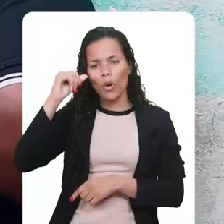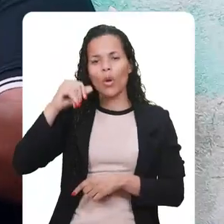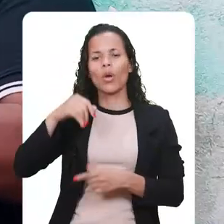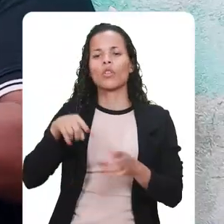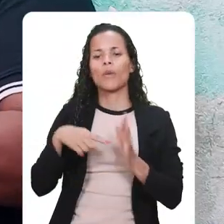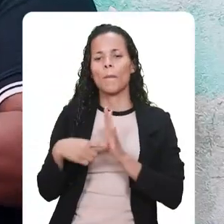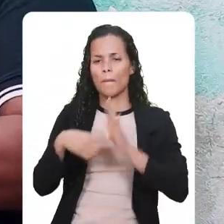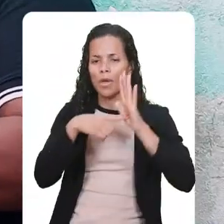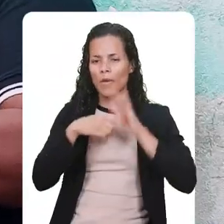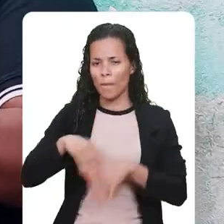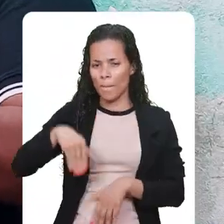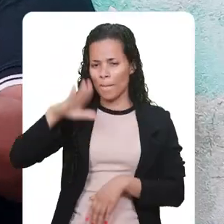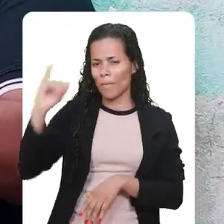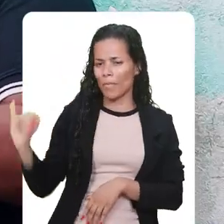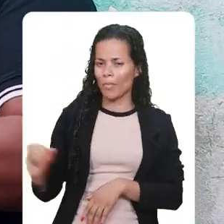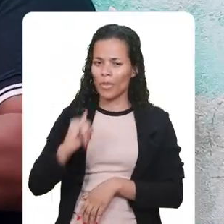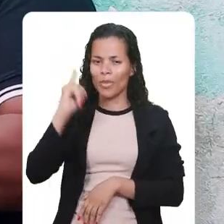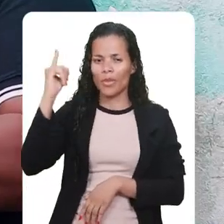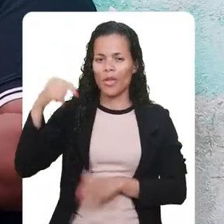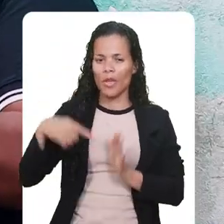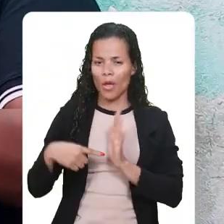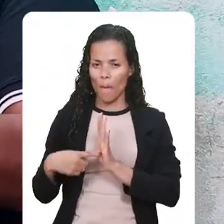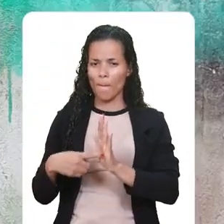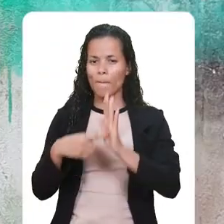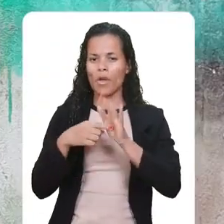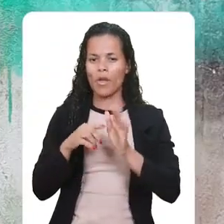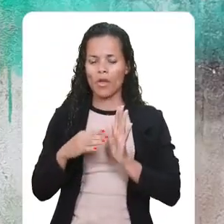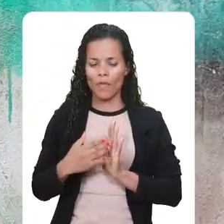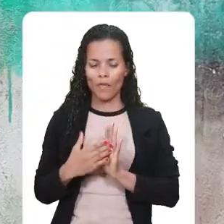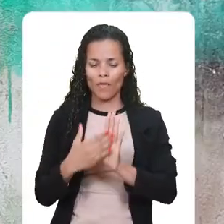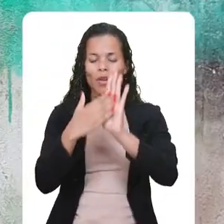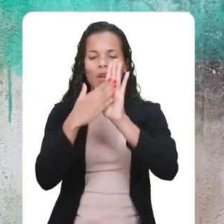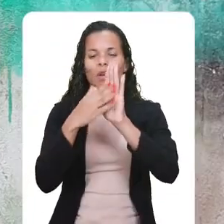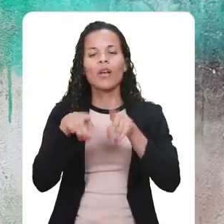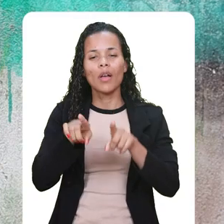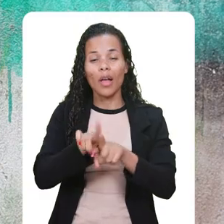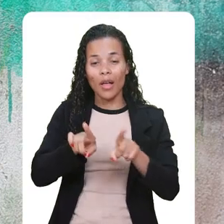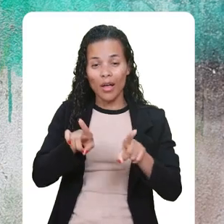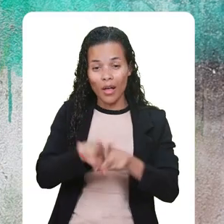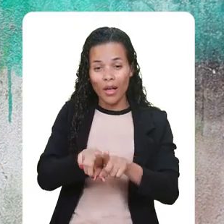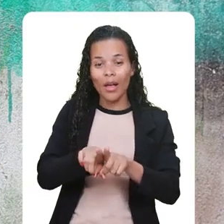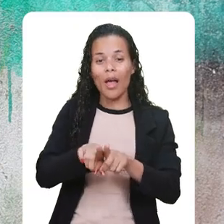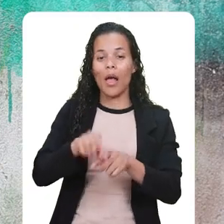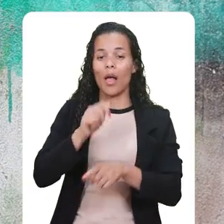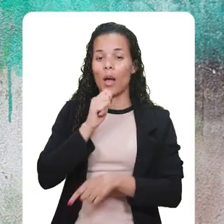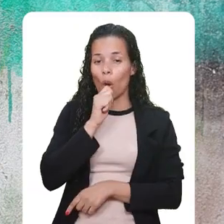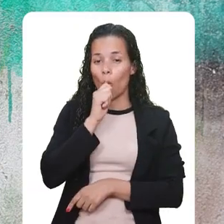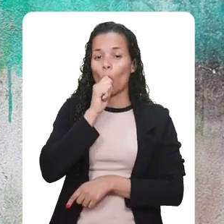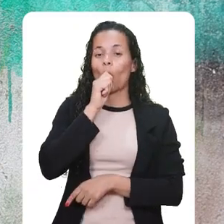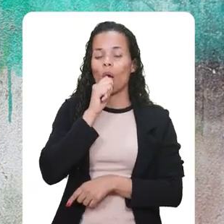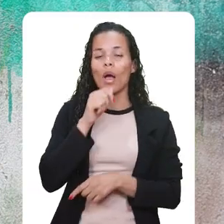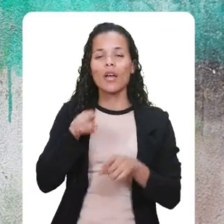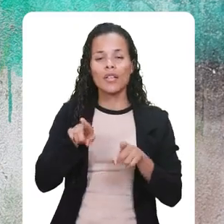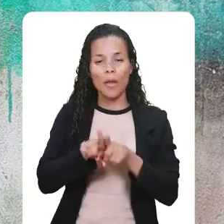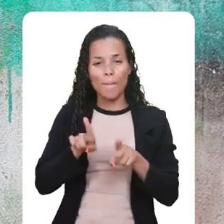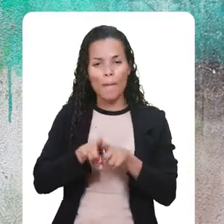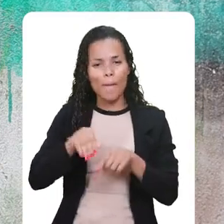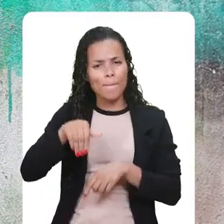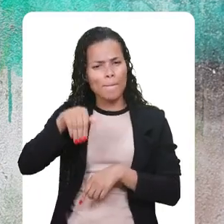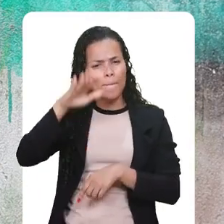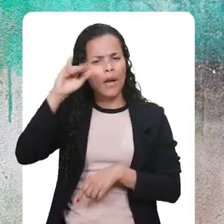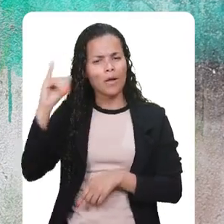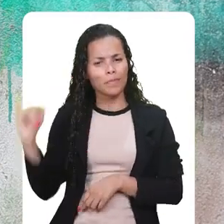peça principal, entendeu? Que é o boi da frente, que é o boi de trigo. E também a buzina, que é considerada que é a